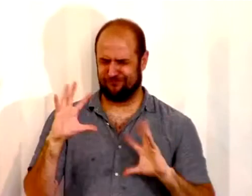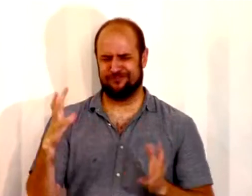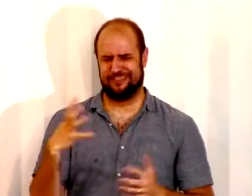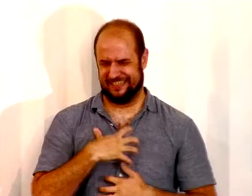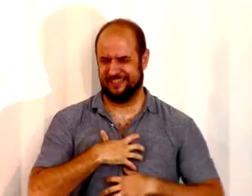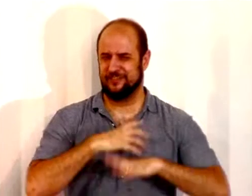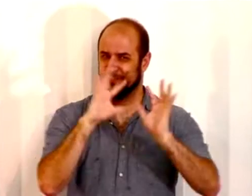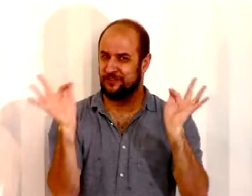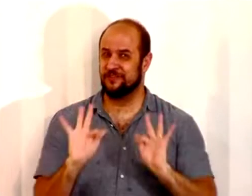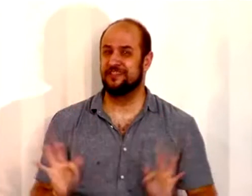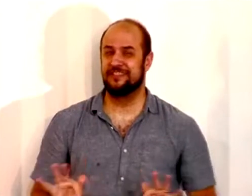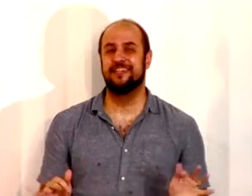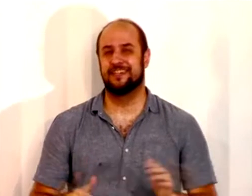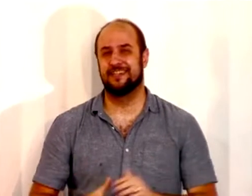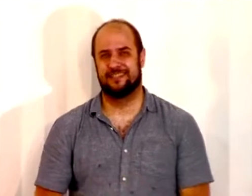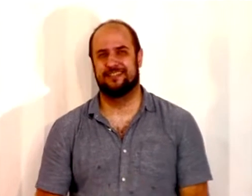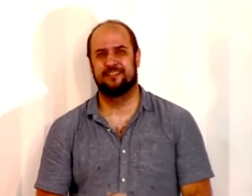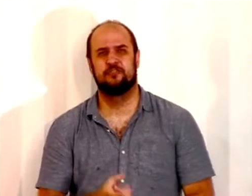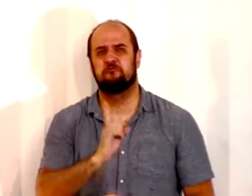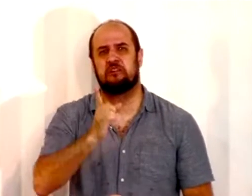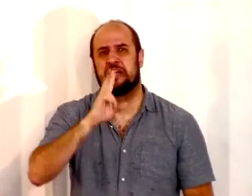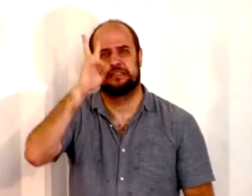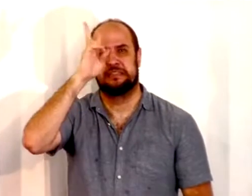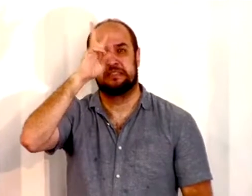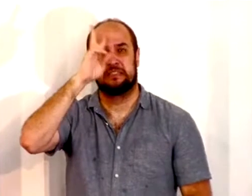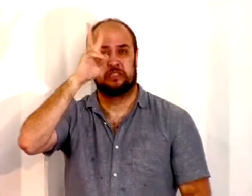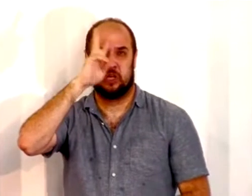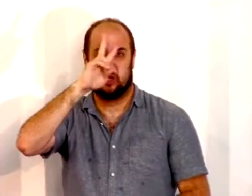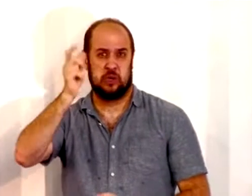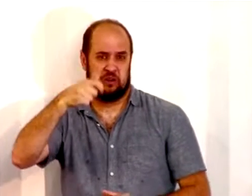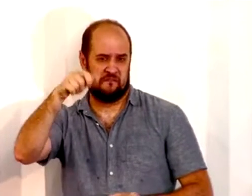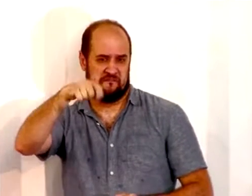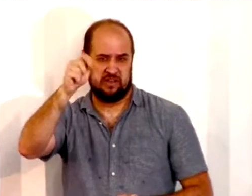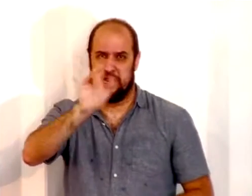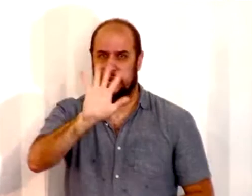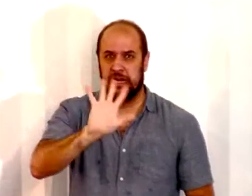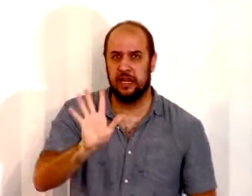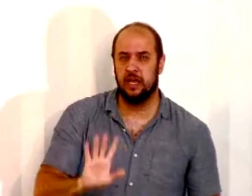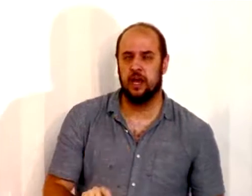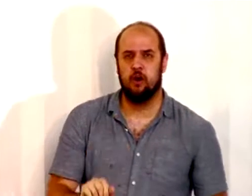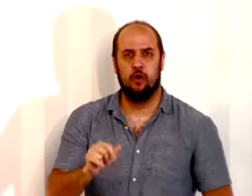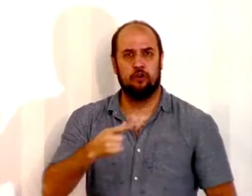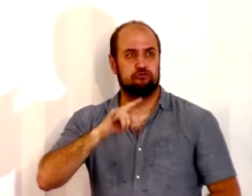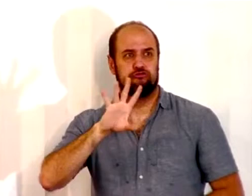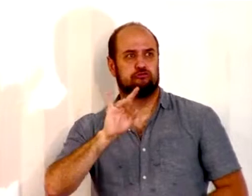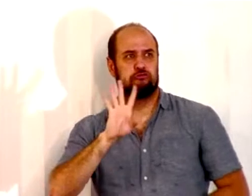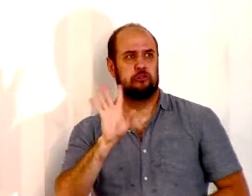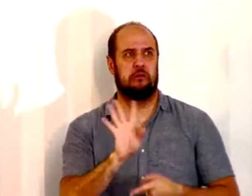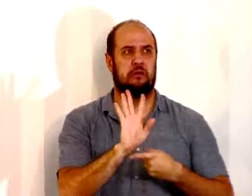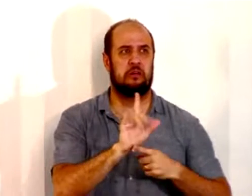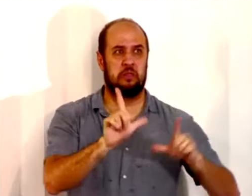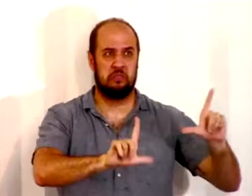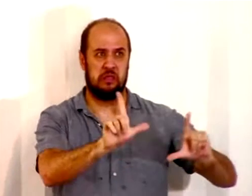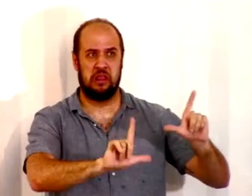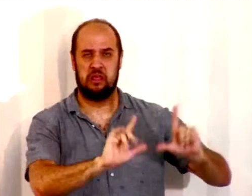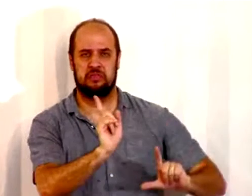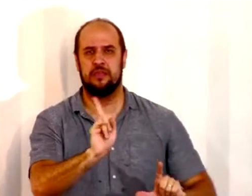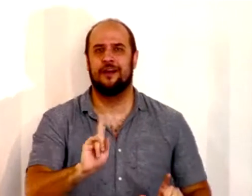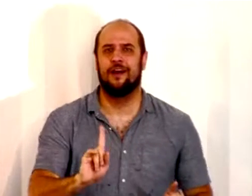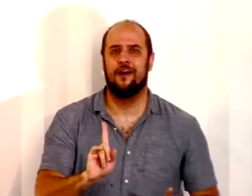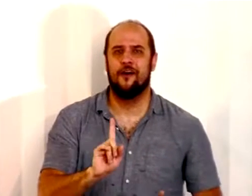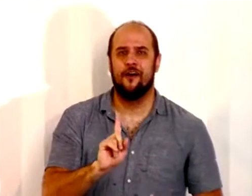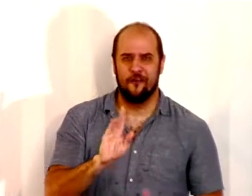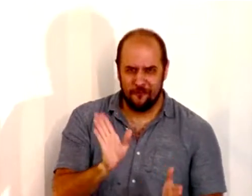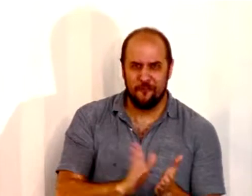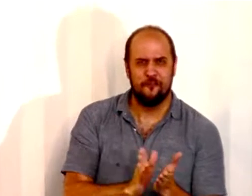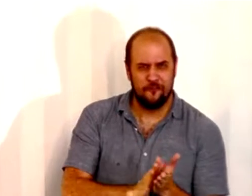nós não estamos aqui celebrando um conto de fadas, nós não estamos aqui celebrando só uma data comercial, mas nós viemos aqui porque a palavra de Deus